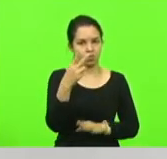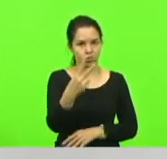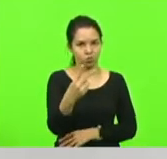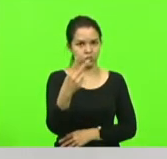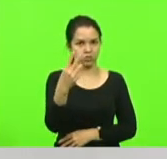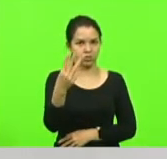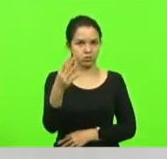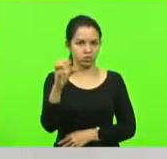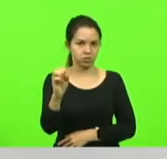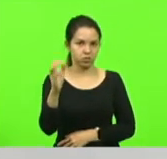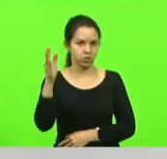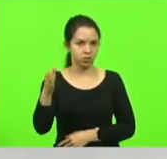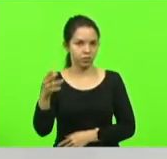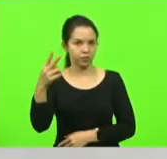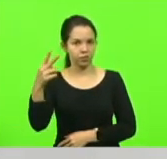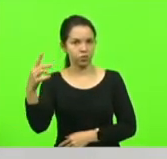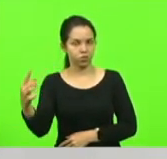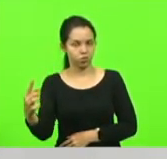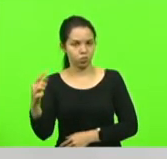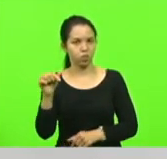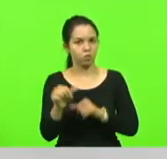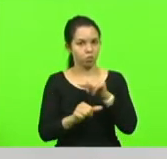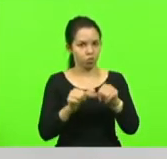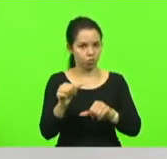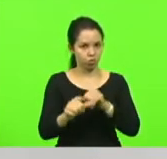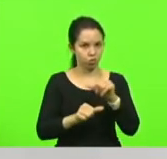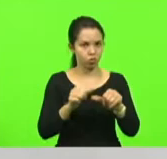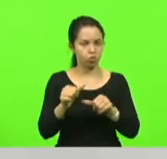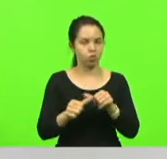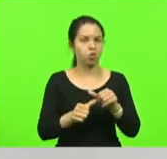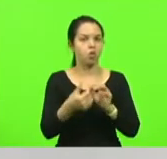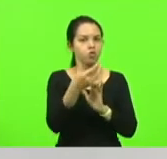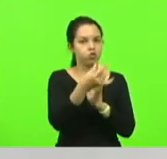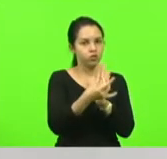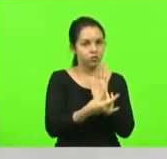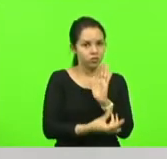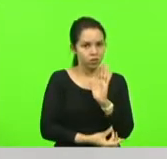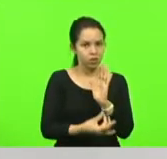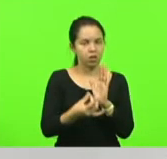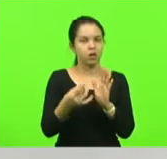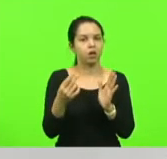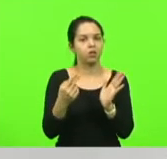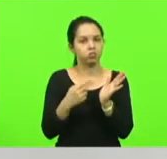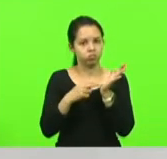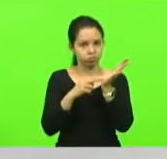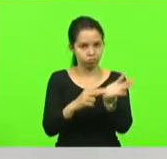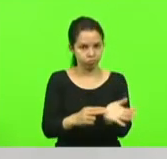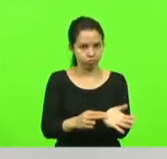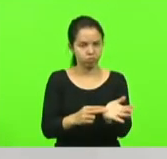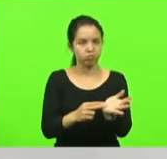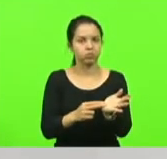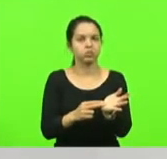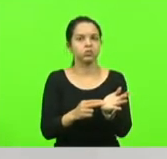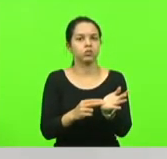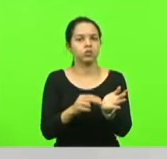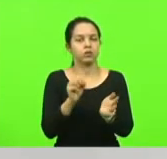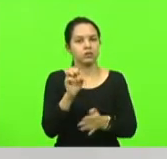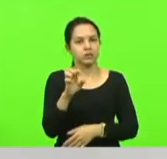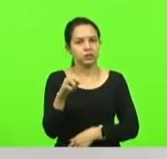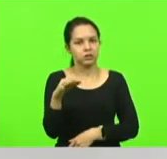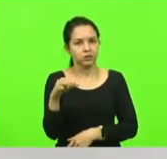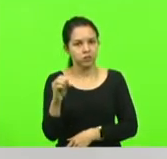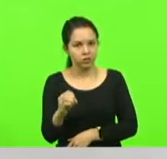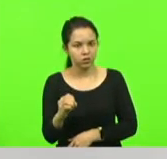230-2021, que alterou os critérios para emissão do selo de identificação da conformidade nos